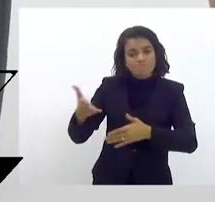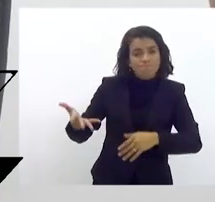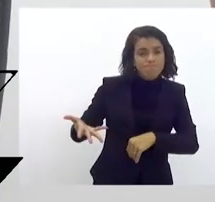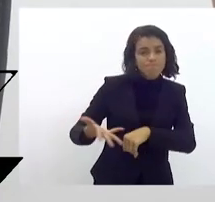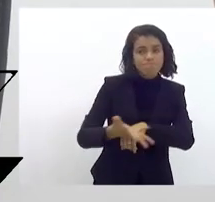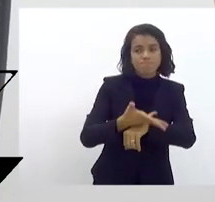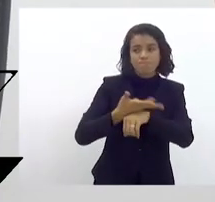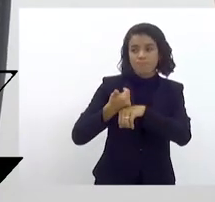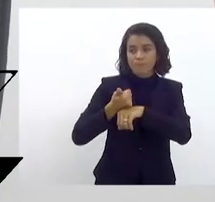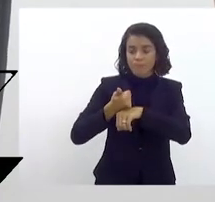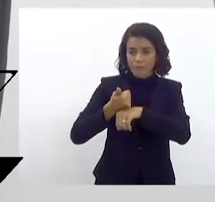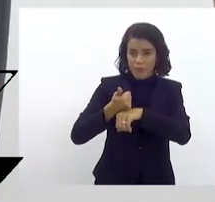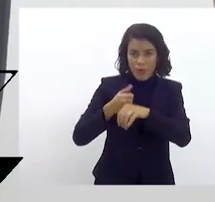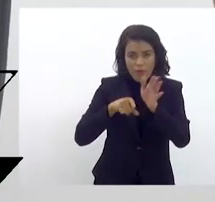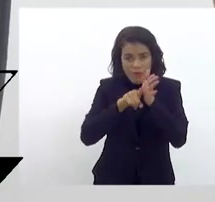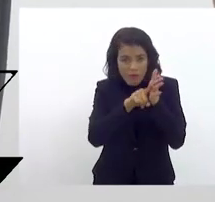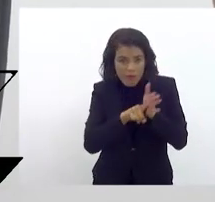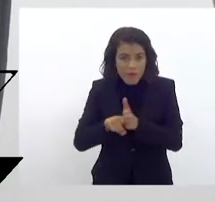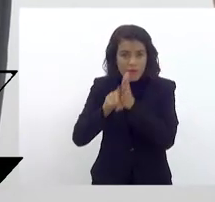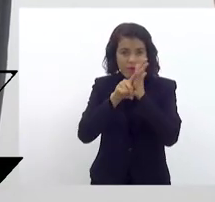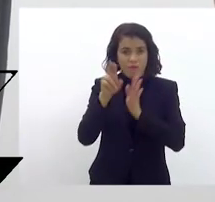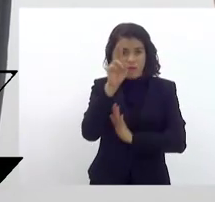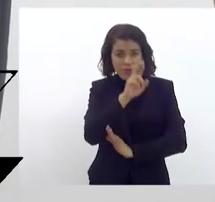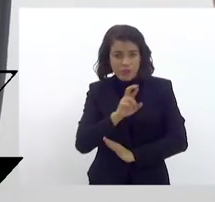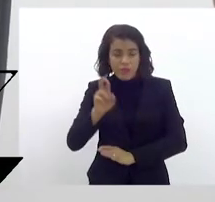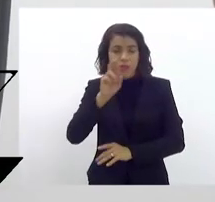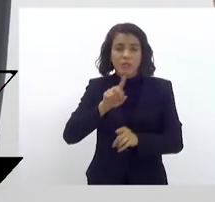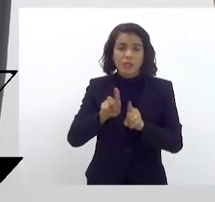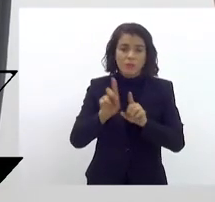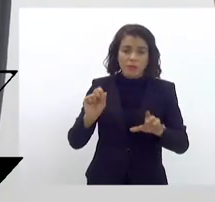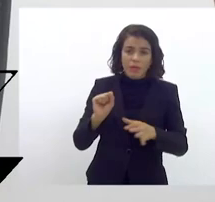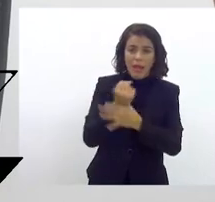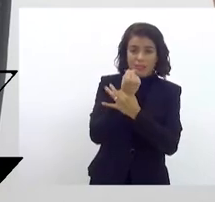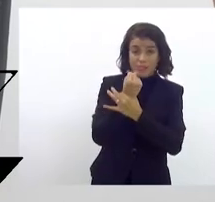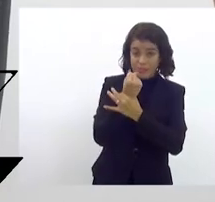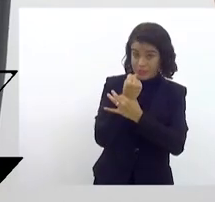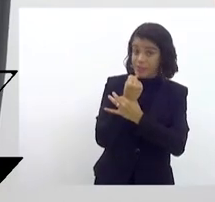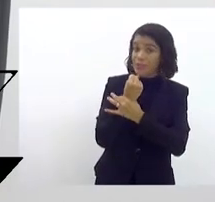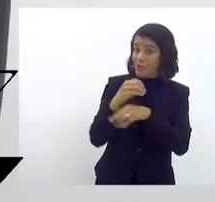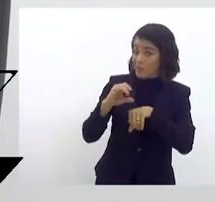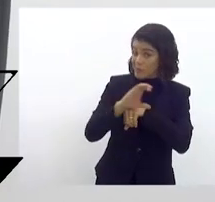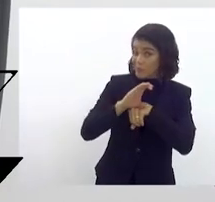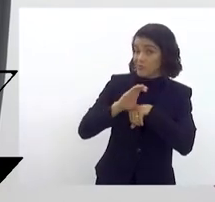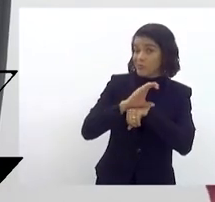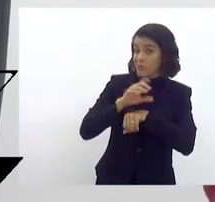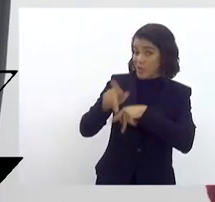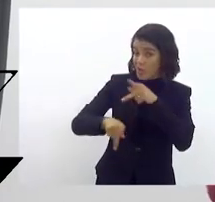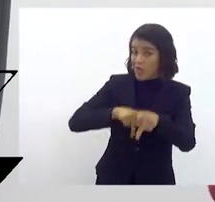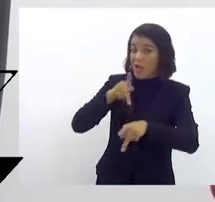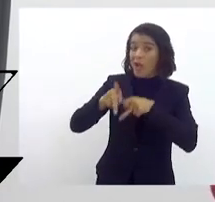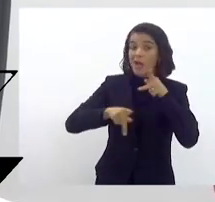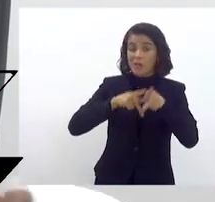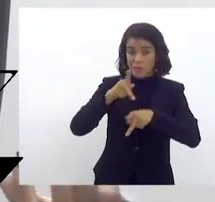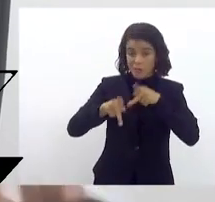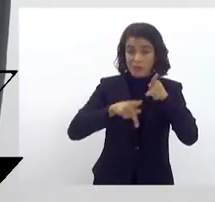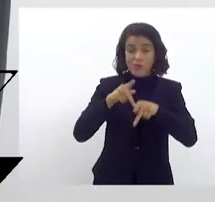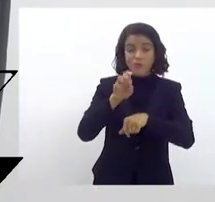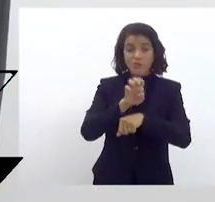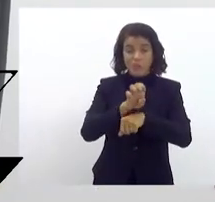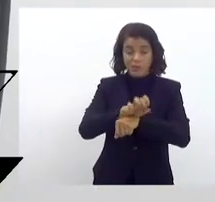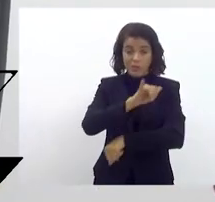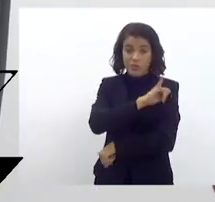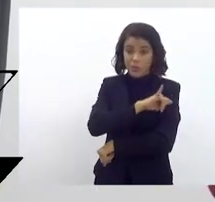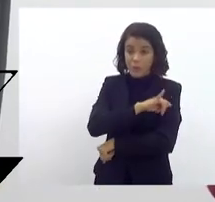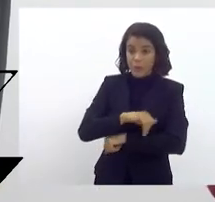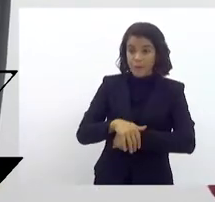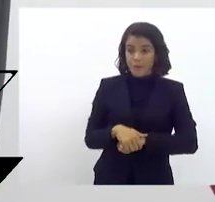da eficiência investigativa e promoção das garantias constitucionais da população do estado do